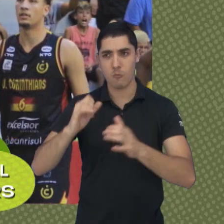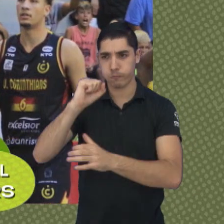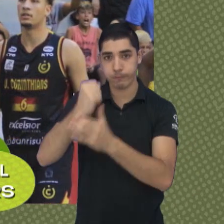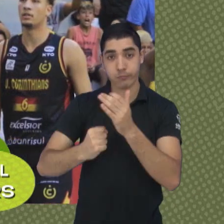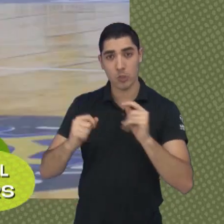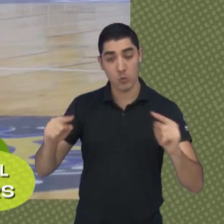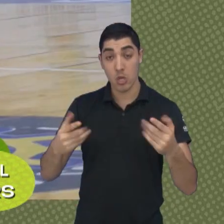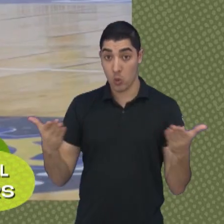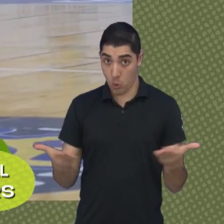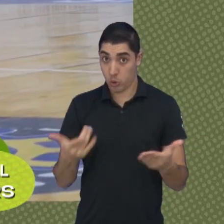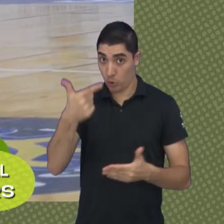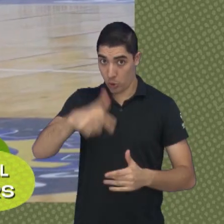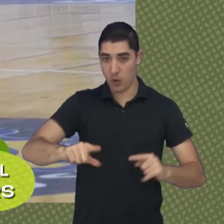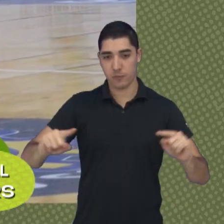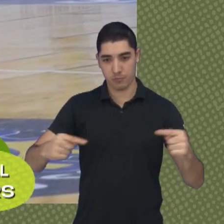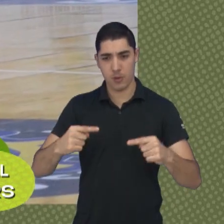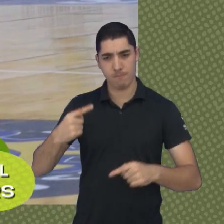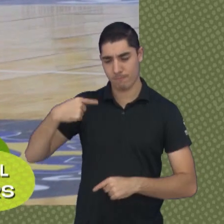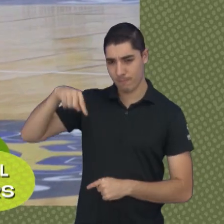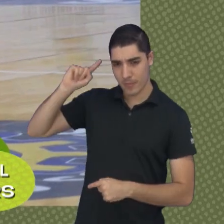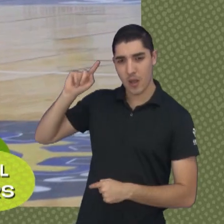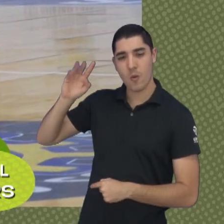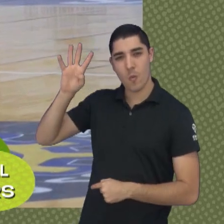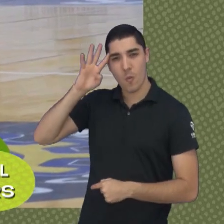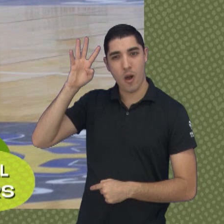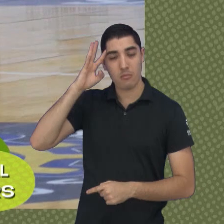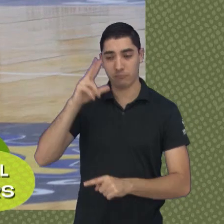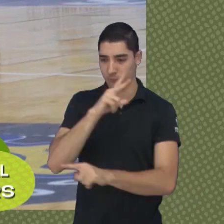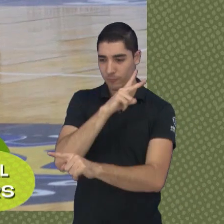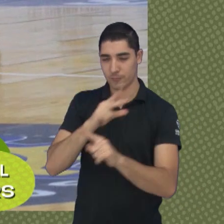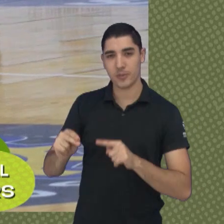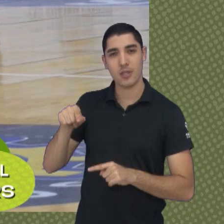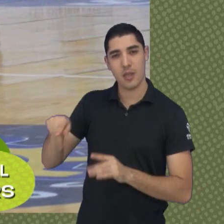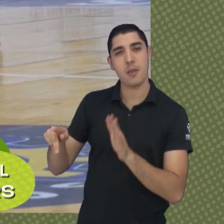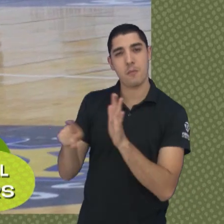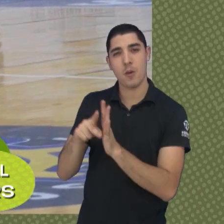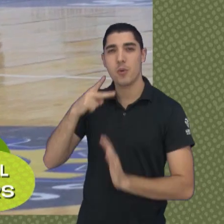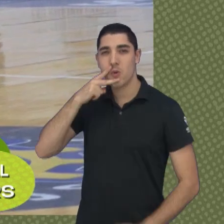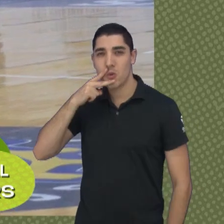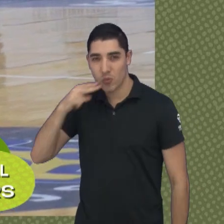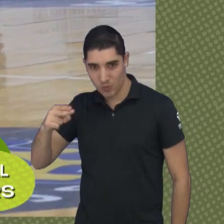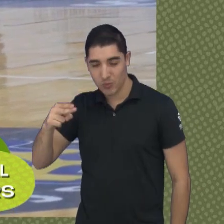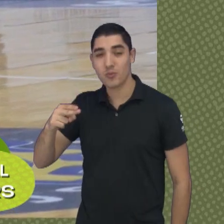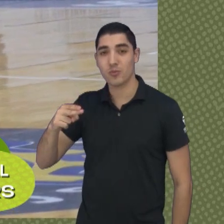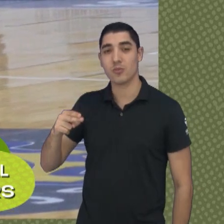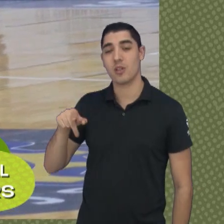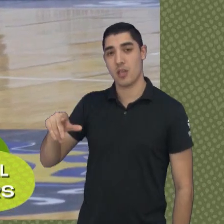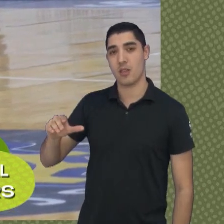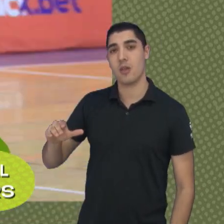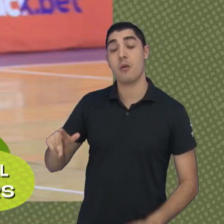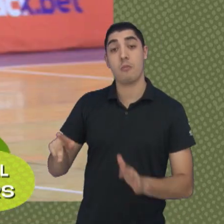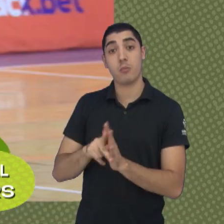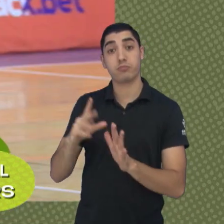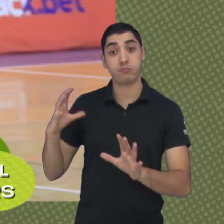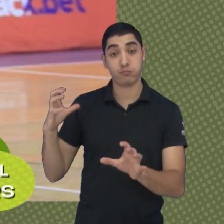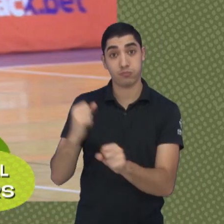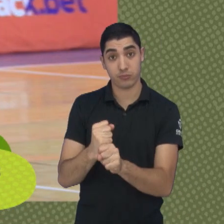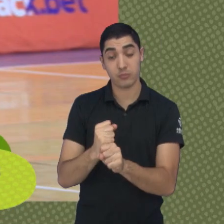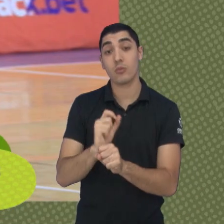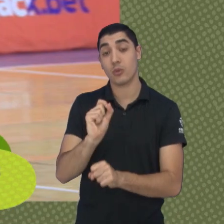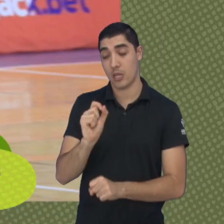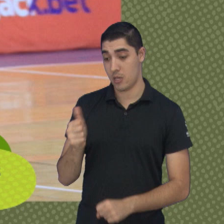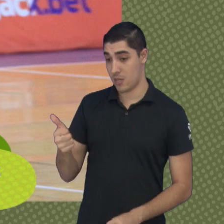NBB 16. Na quarta, São José bateu União Corinthians do Rio Grande do Sul pelo placar Centenário de 111, é isso